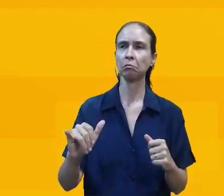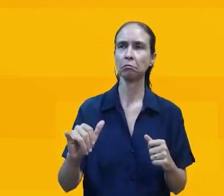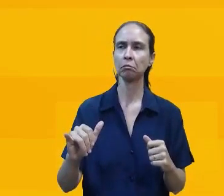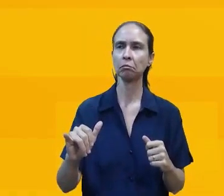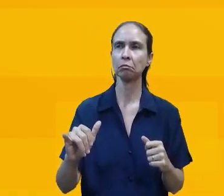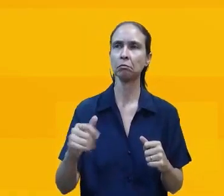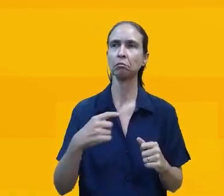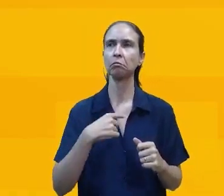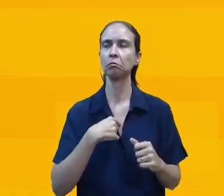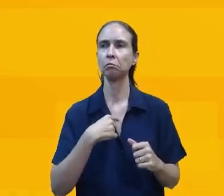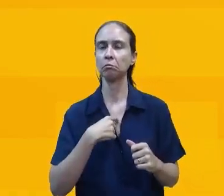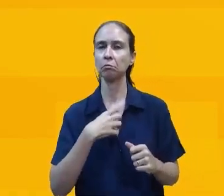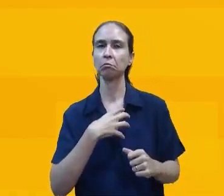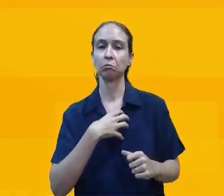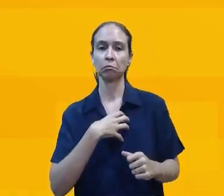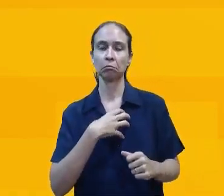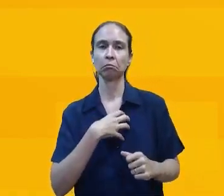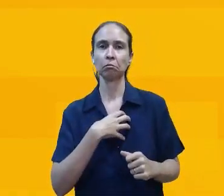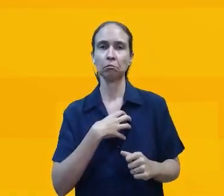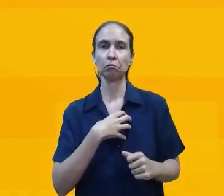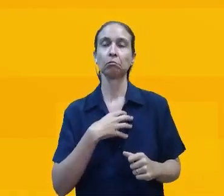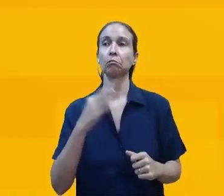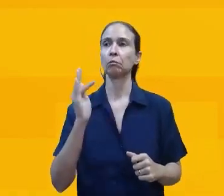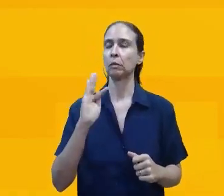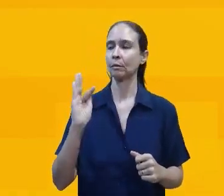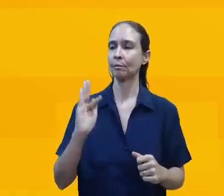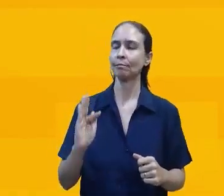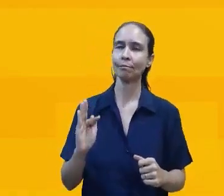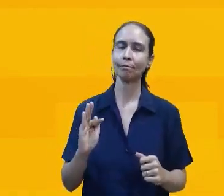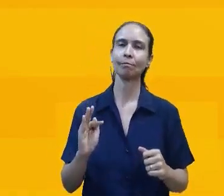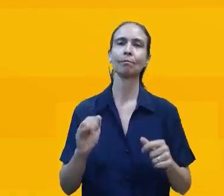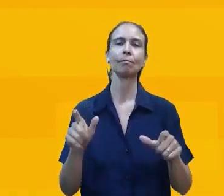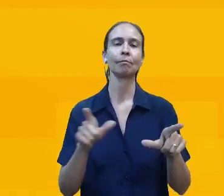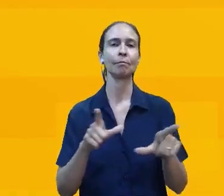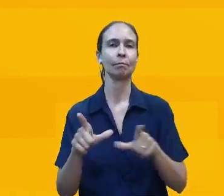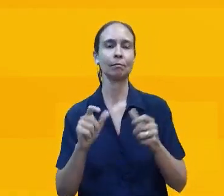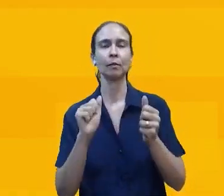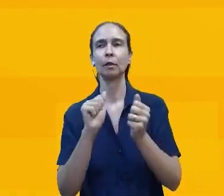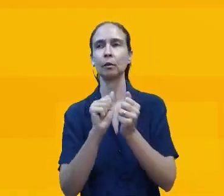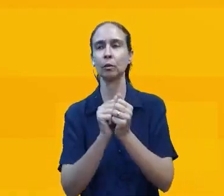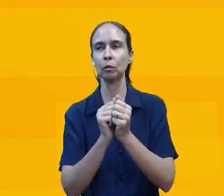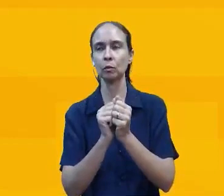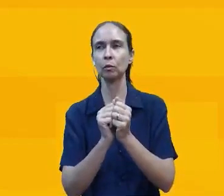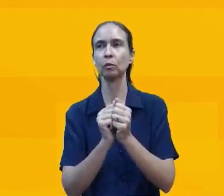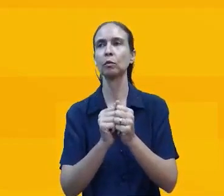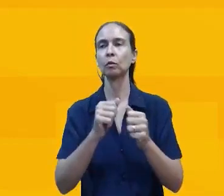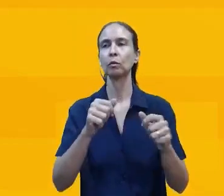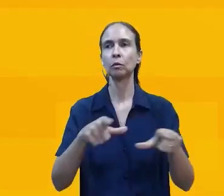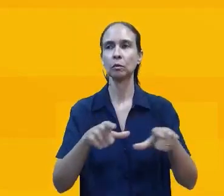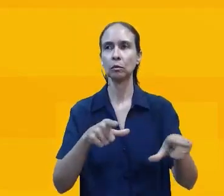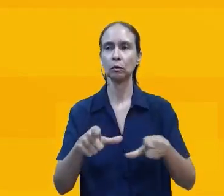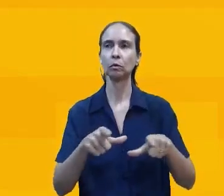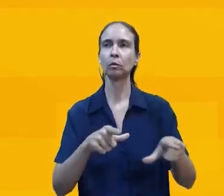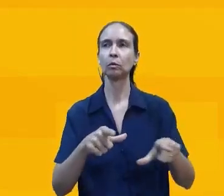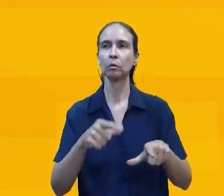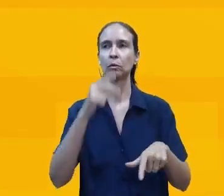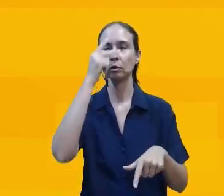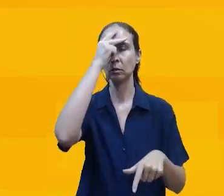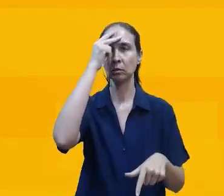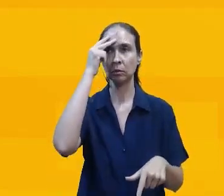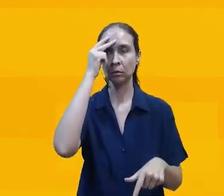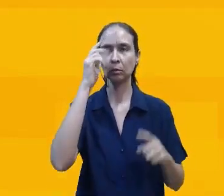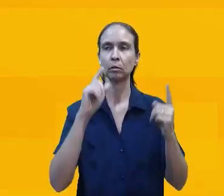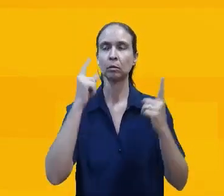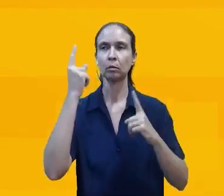com um produtor aí de pau d'arco, o Gui, né, que está fornecendo para frutos para ele, ele está feliz da vida com a qualidade que está